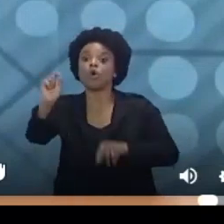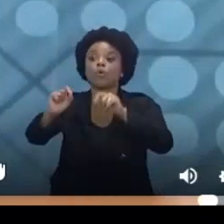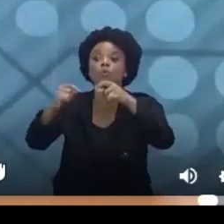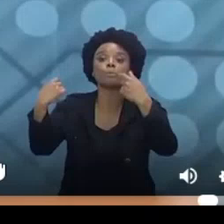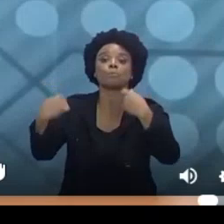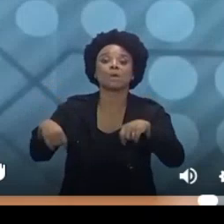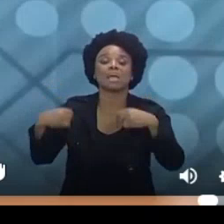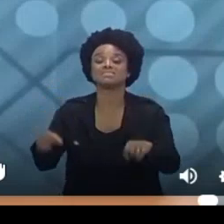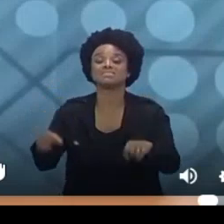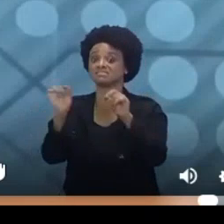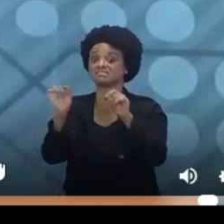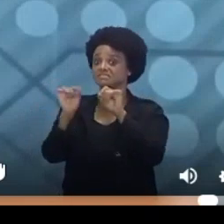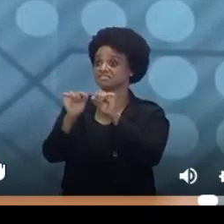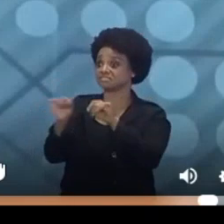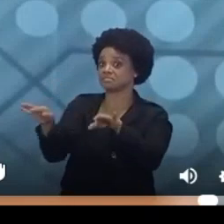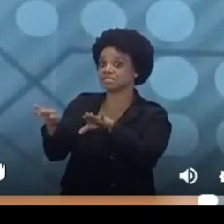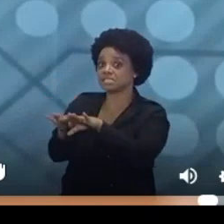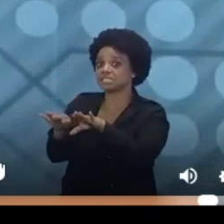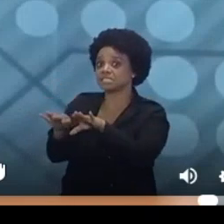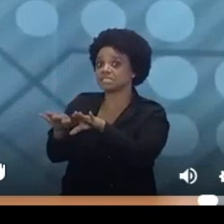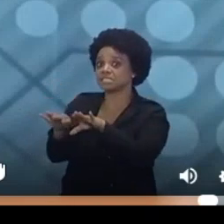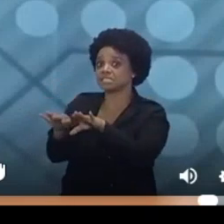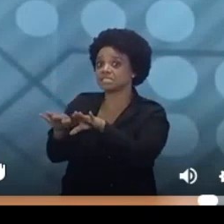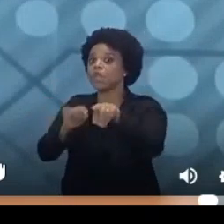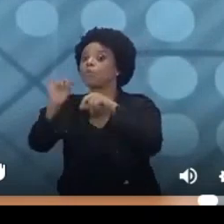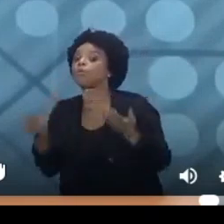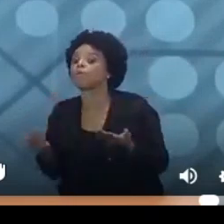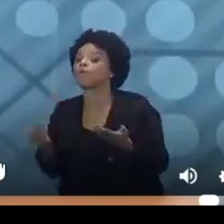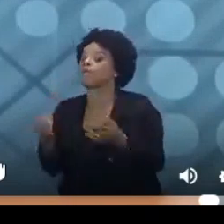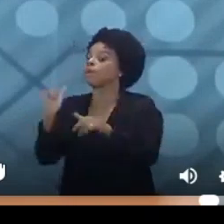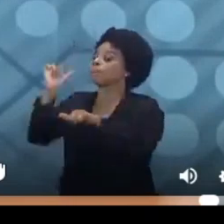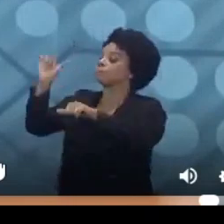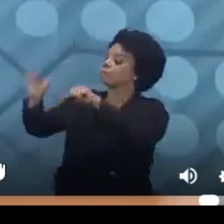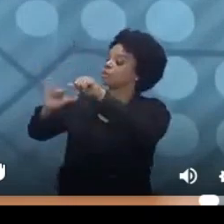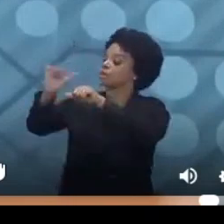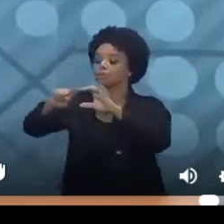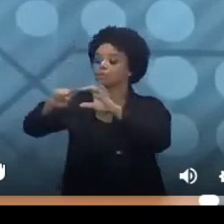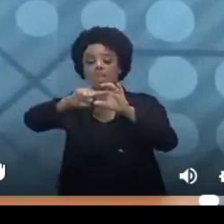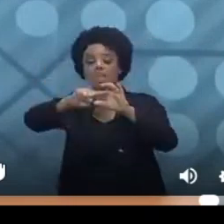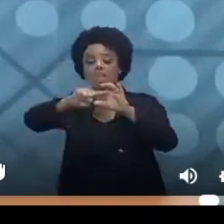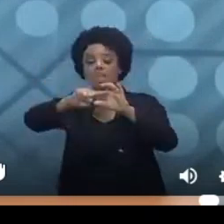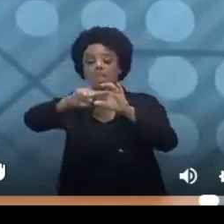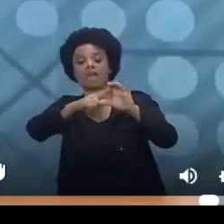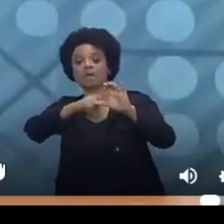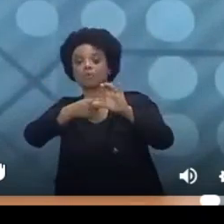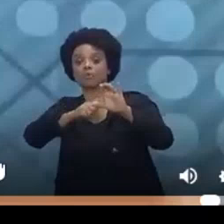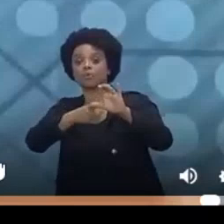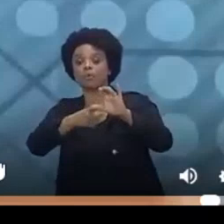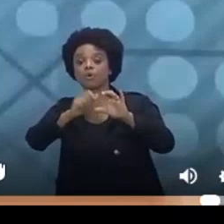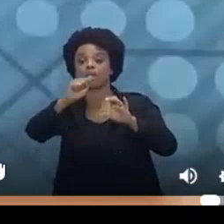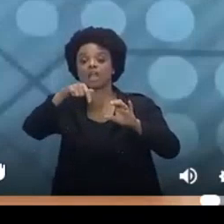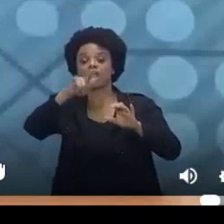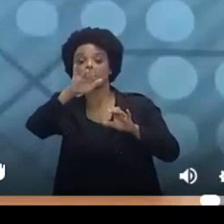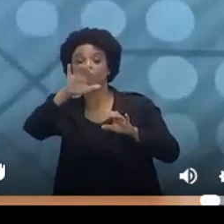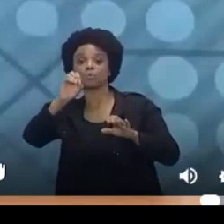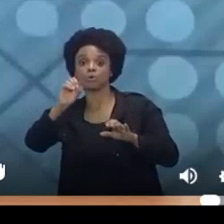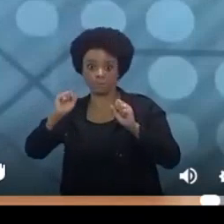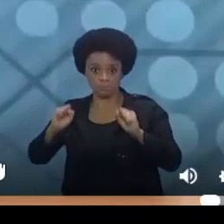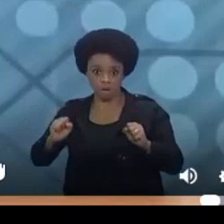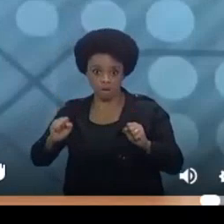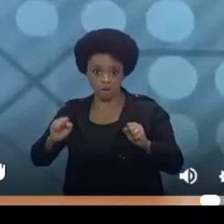também é alterar o ângulo nesse nosso segundo experimento,